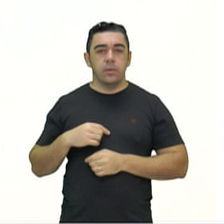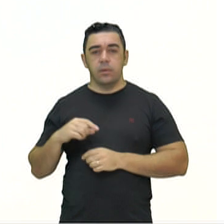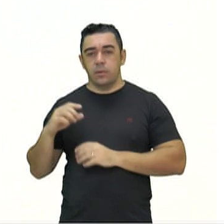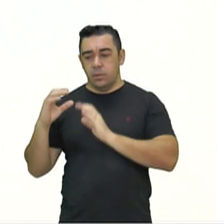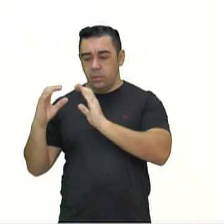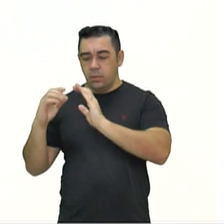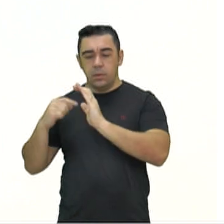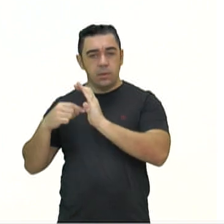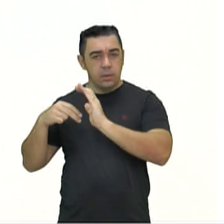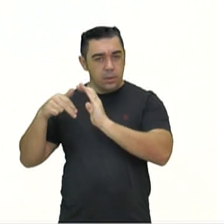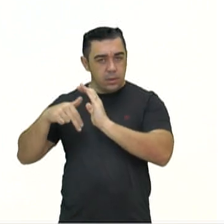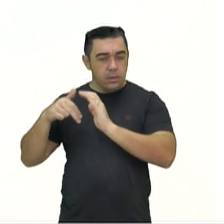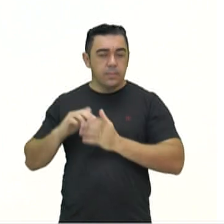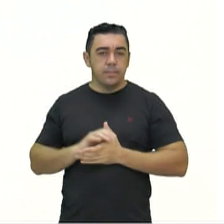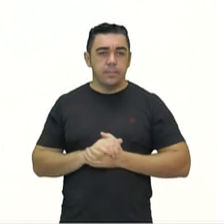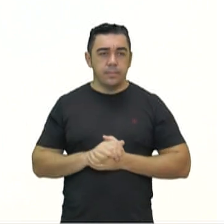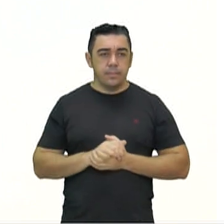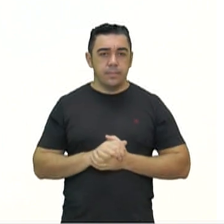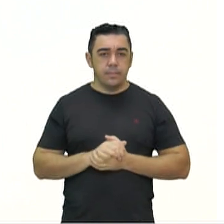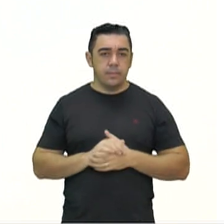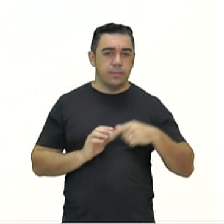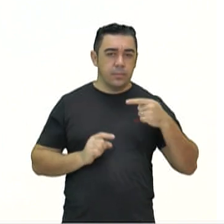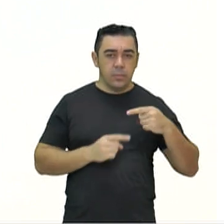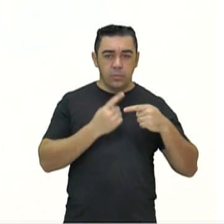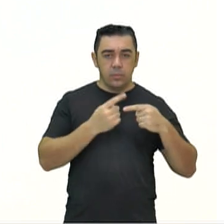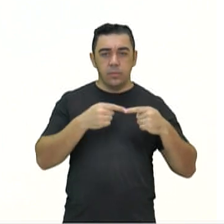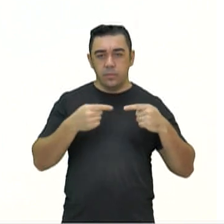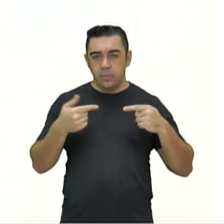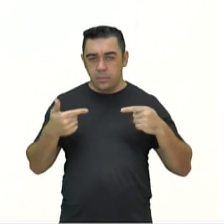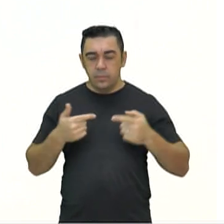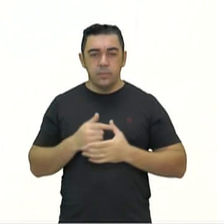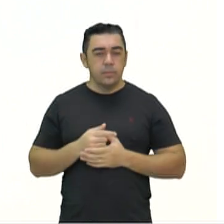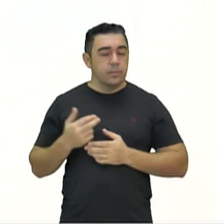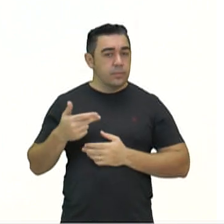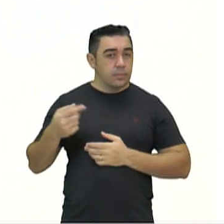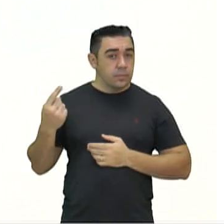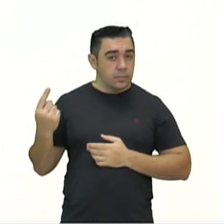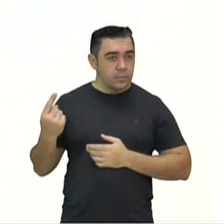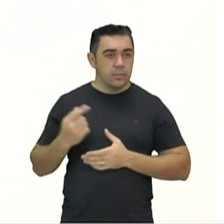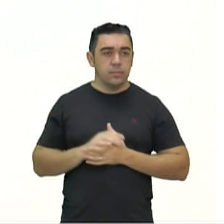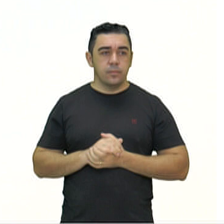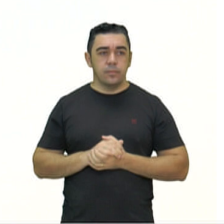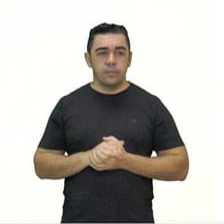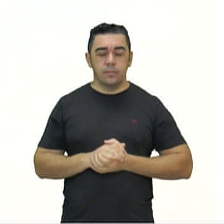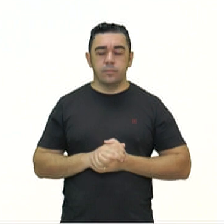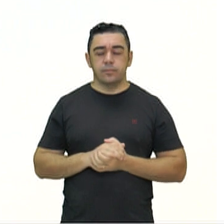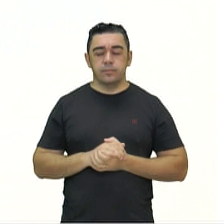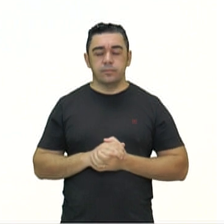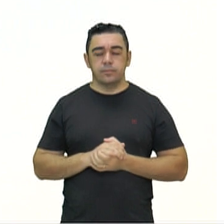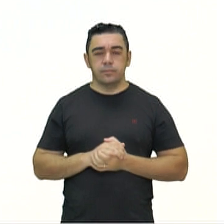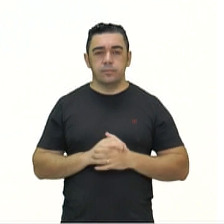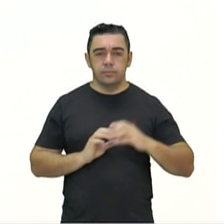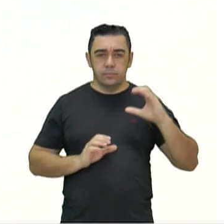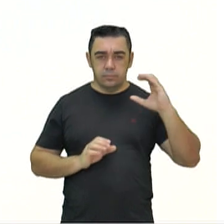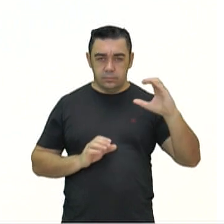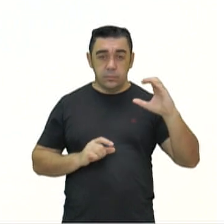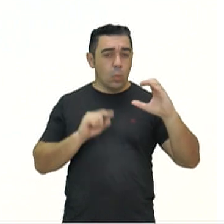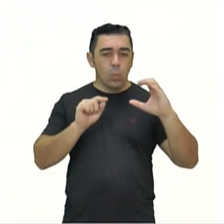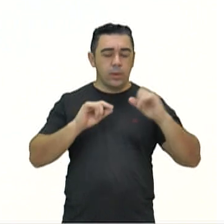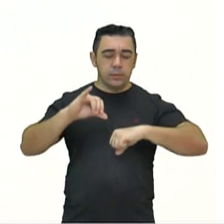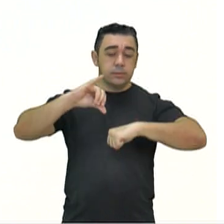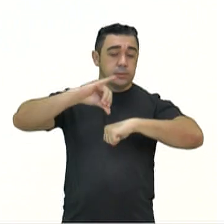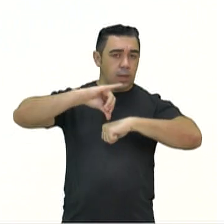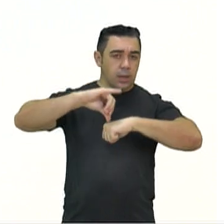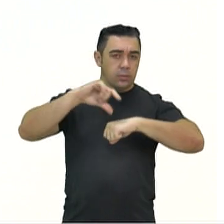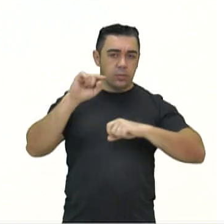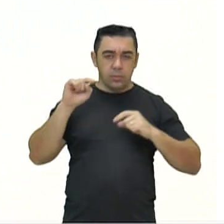n, a ao quadrado, b ao quadrado, tudo igual a 1. Então, aqui eu consigo tirar as coordenadas do centro, os